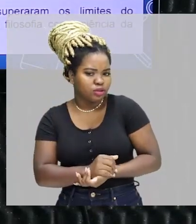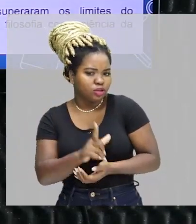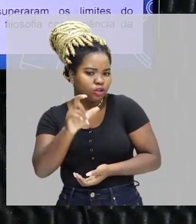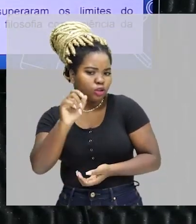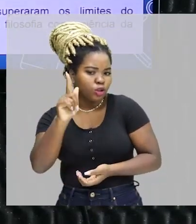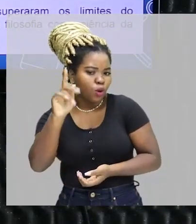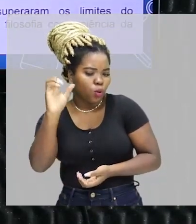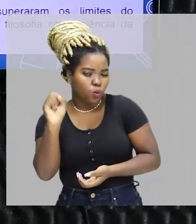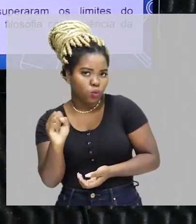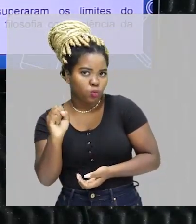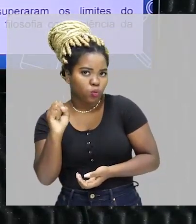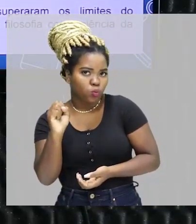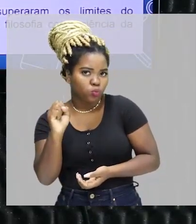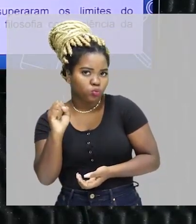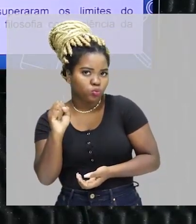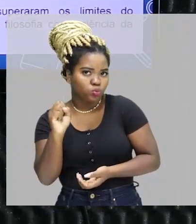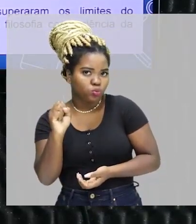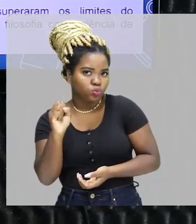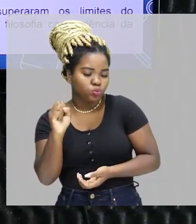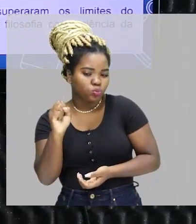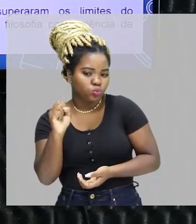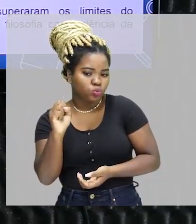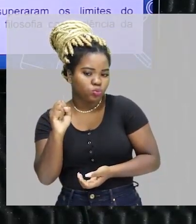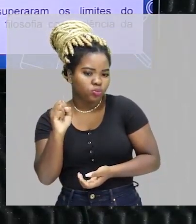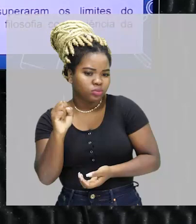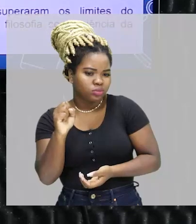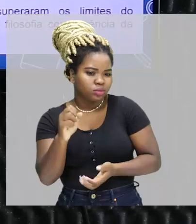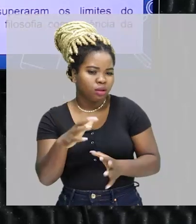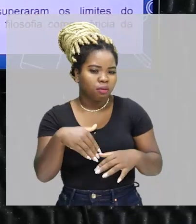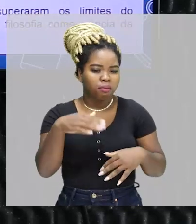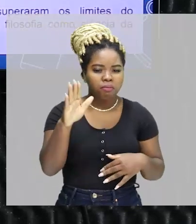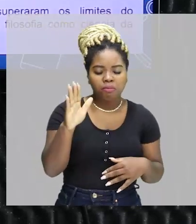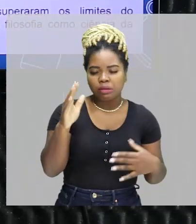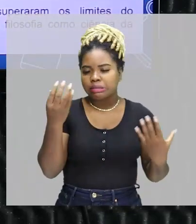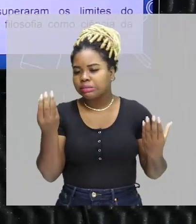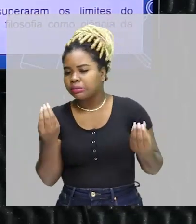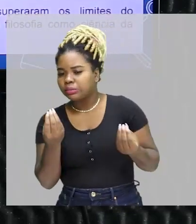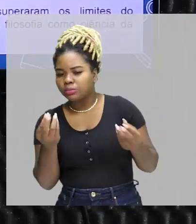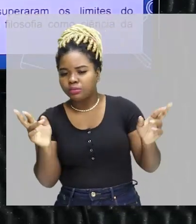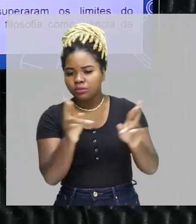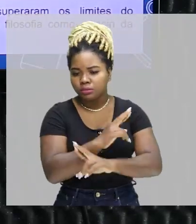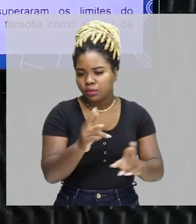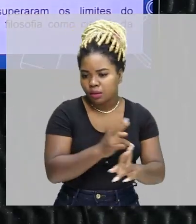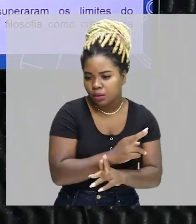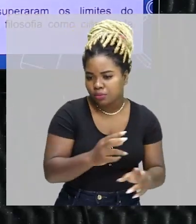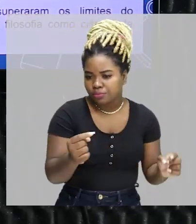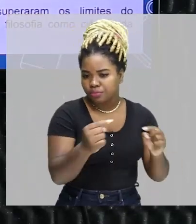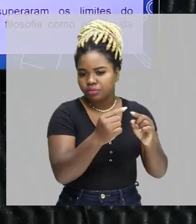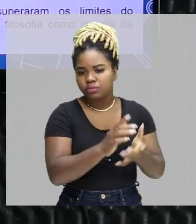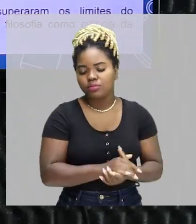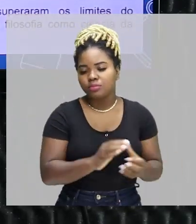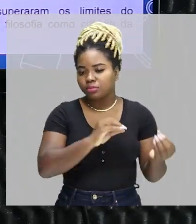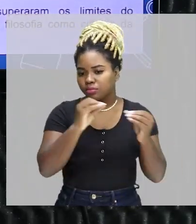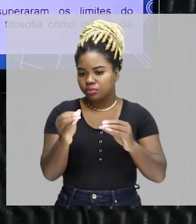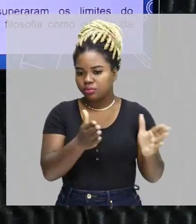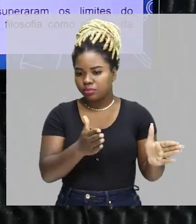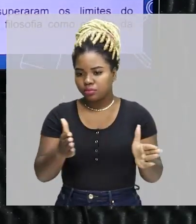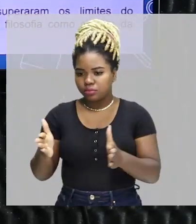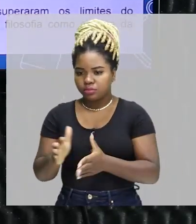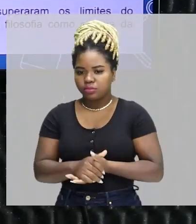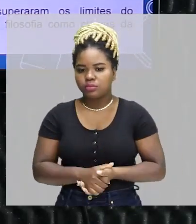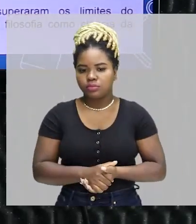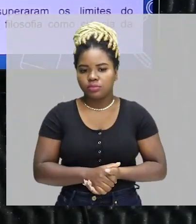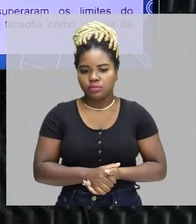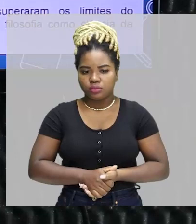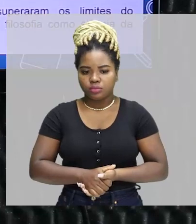palavra logos, por uma instituição mais racional, está estabelecido aqui dentro do processo, tá bom? Então,